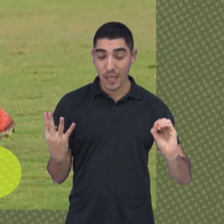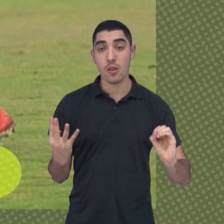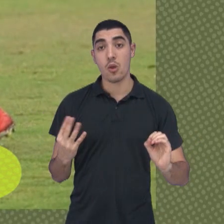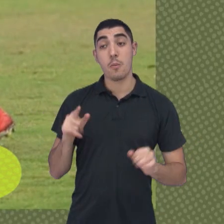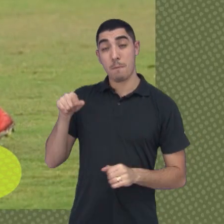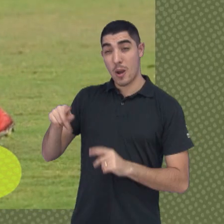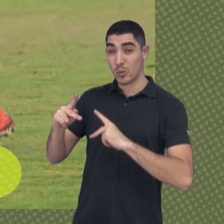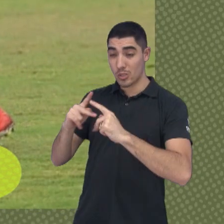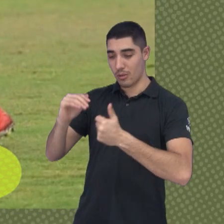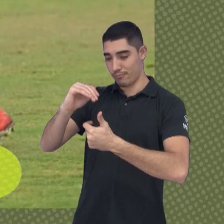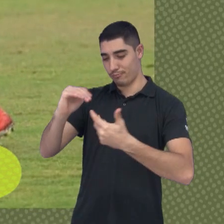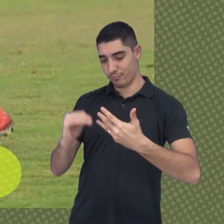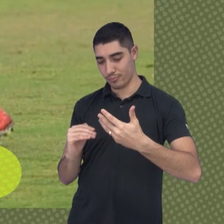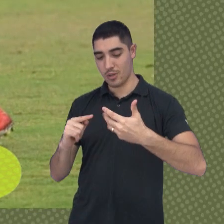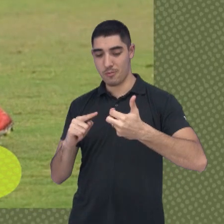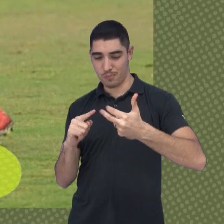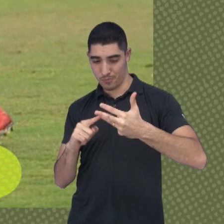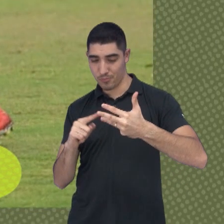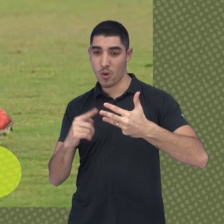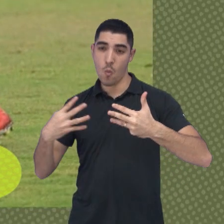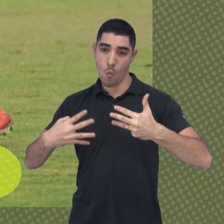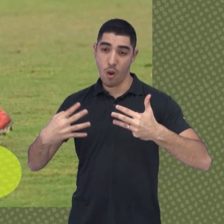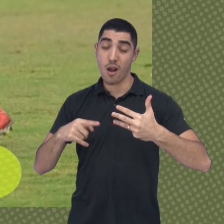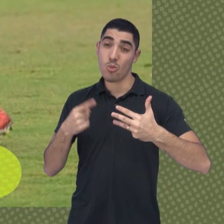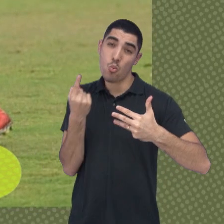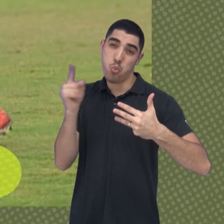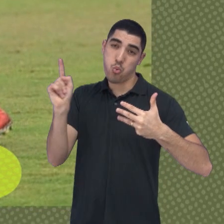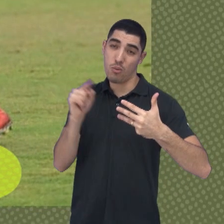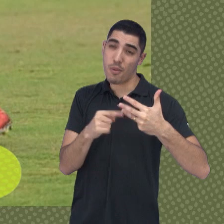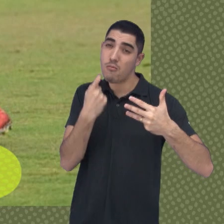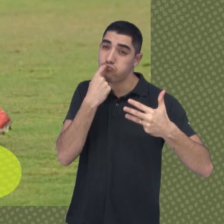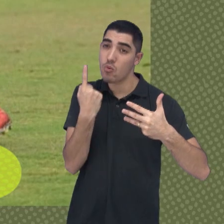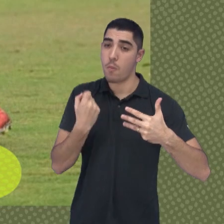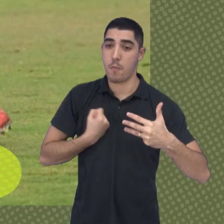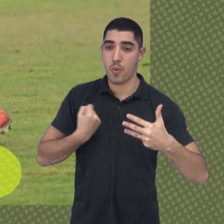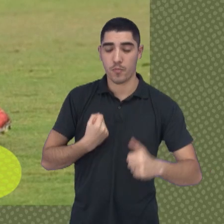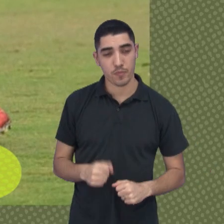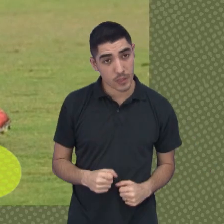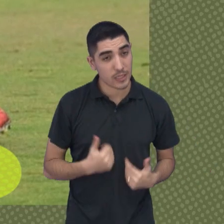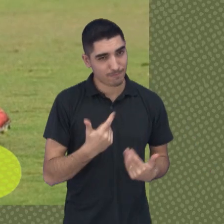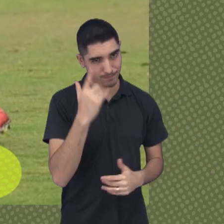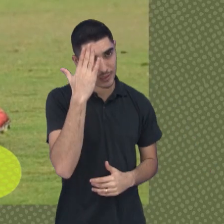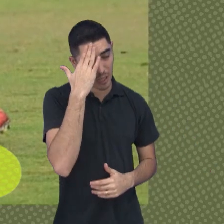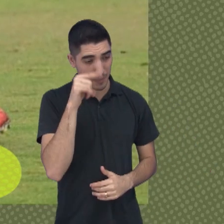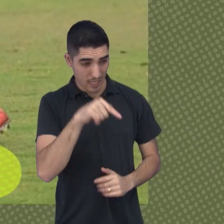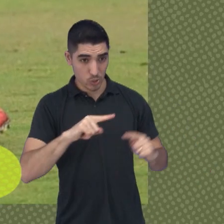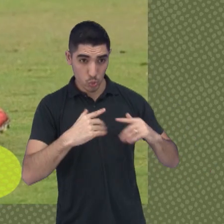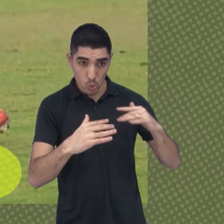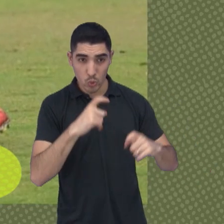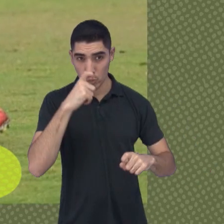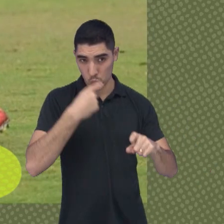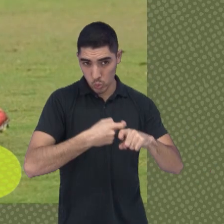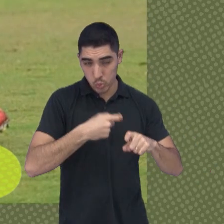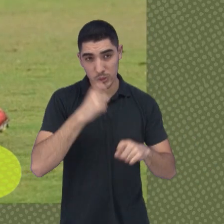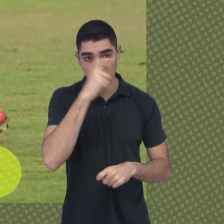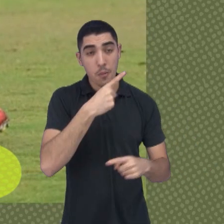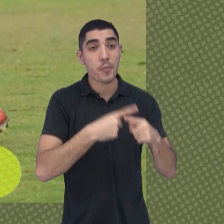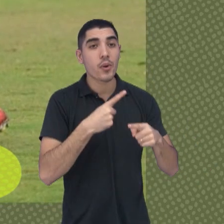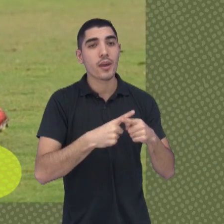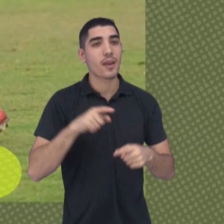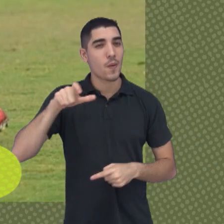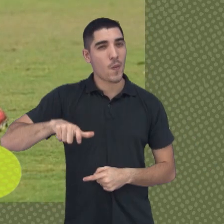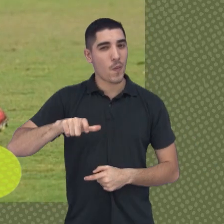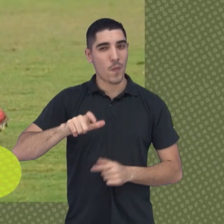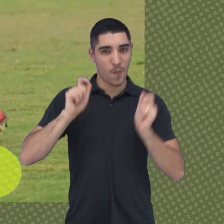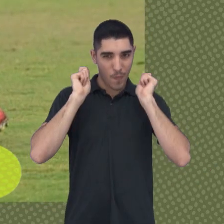1 ponto em 2 jogos, Brunão. Seria uma parada, a gente sabia que seria uma parada complicada para o São José, porque o Bragantino tomou de 5 no primeiro jogo e